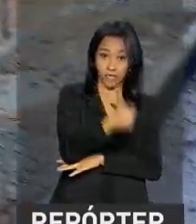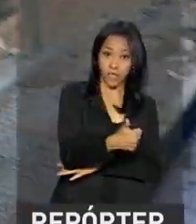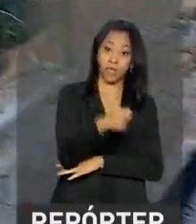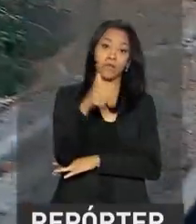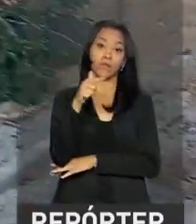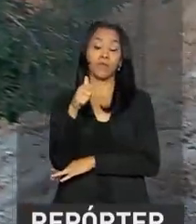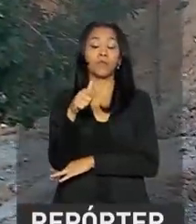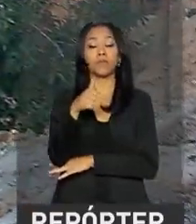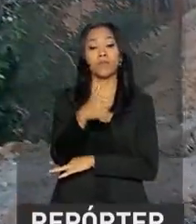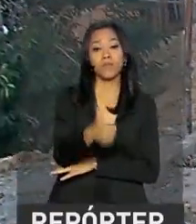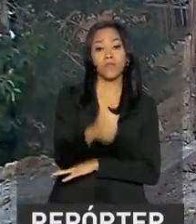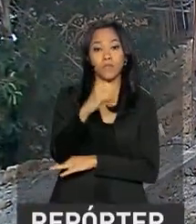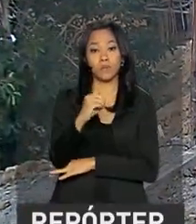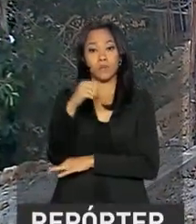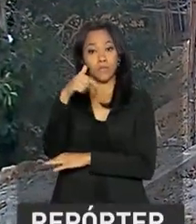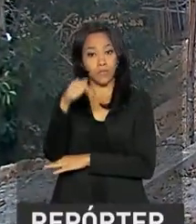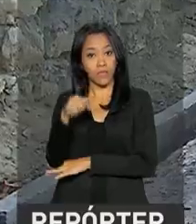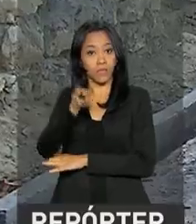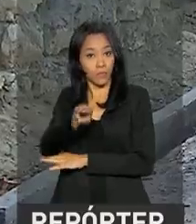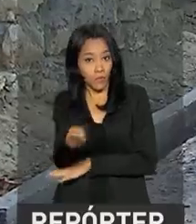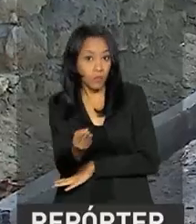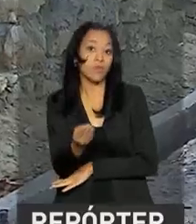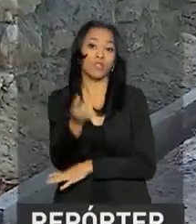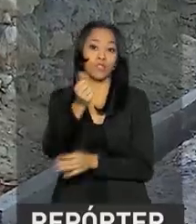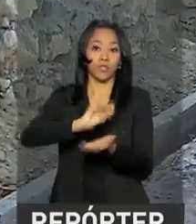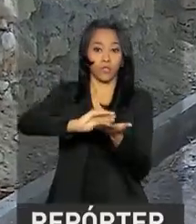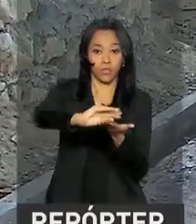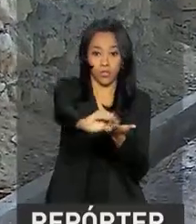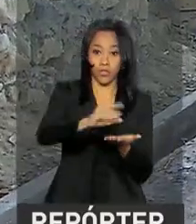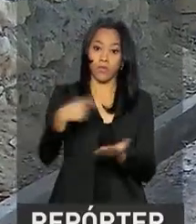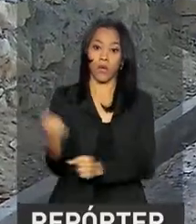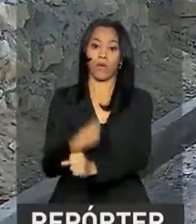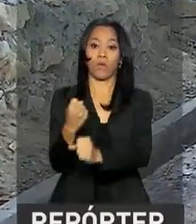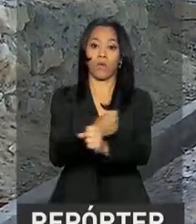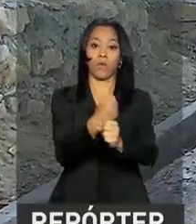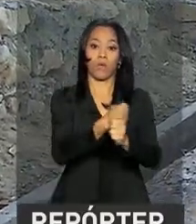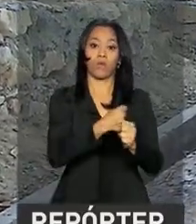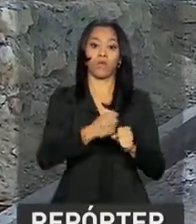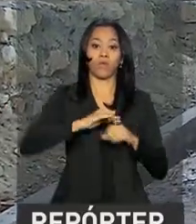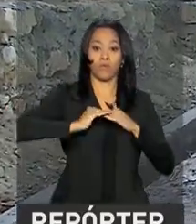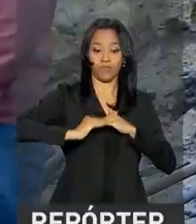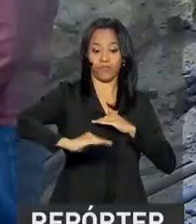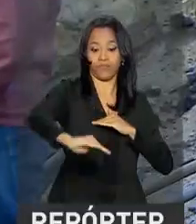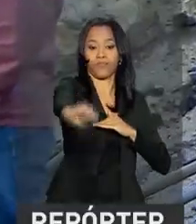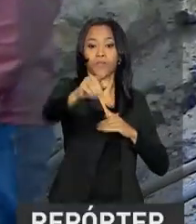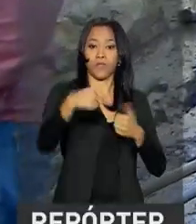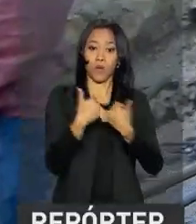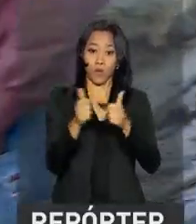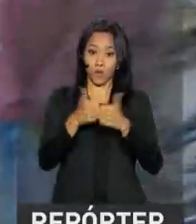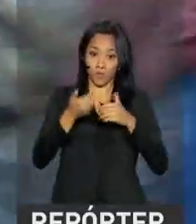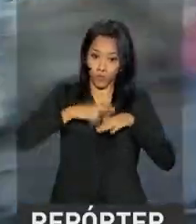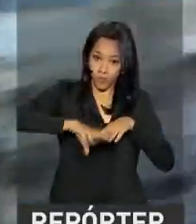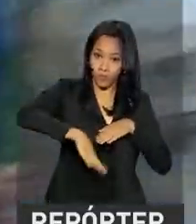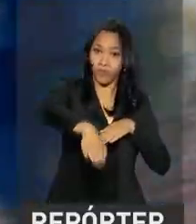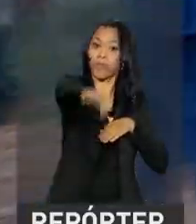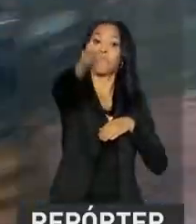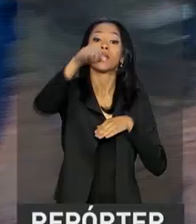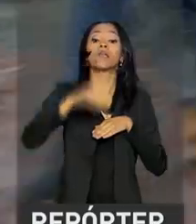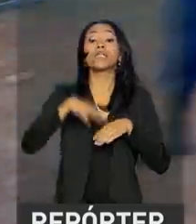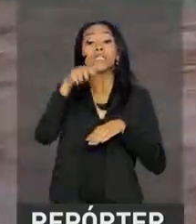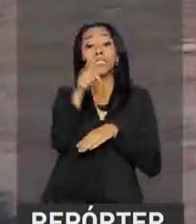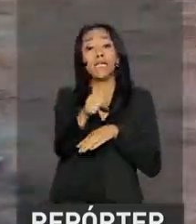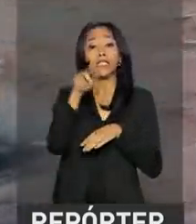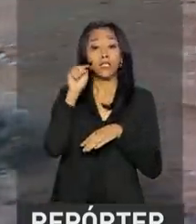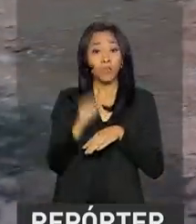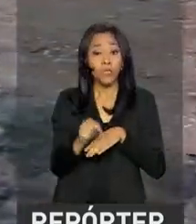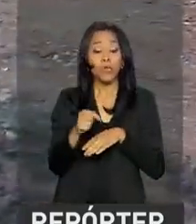vão mudar o transporte público da cidade. A ação faz parte do Agora é Avançar, programa do governo federal que vai concluir 7 mil obras